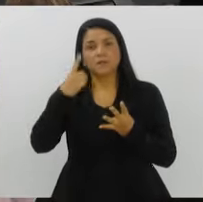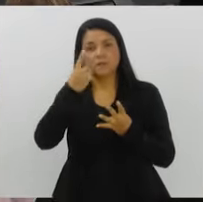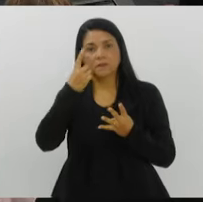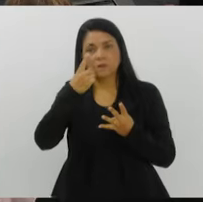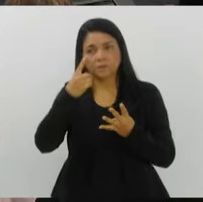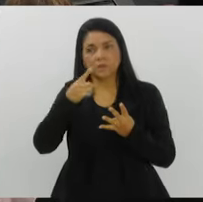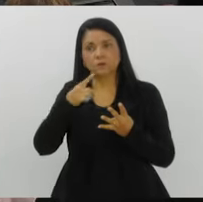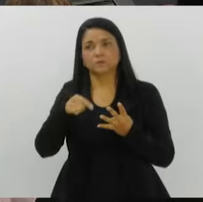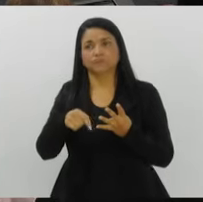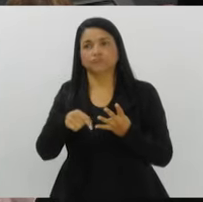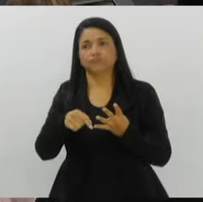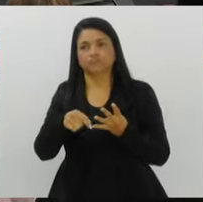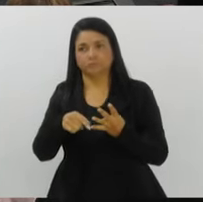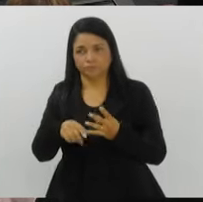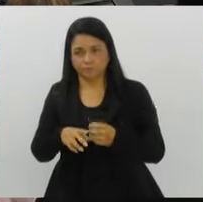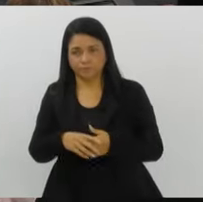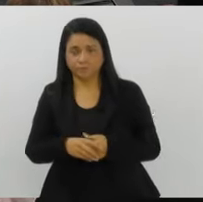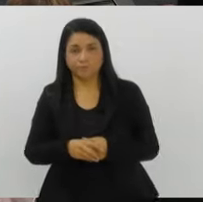Senhora Presidente,